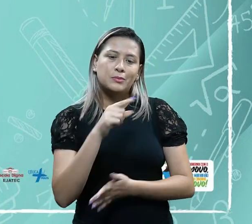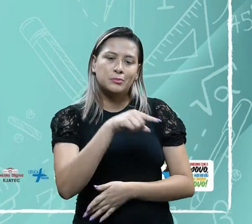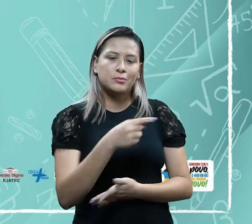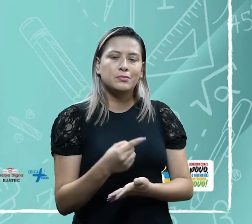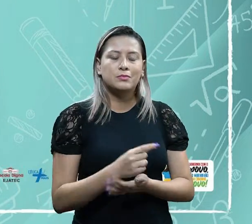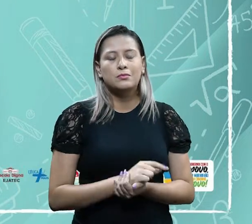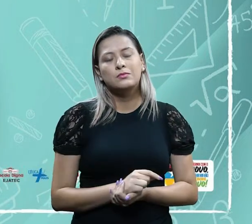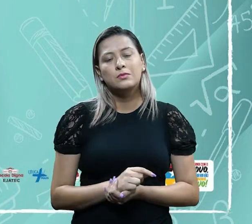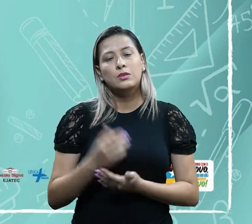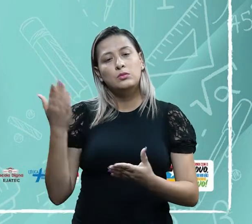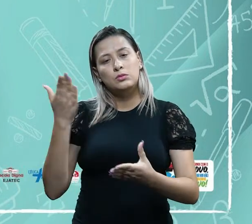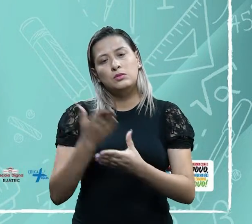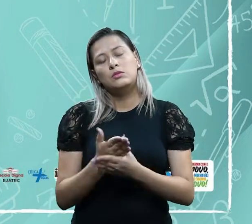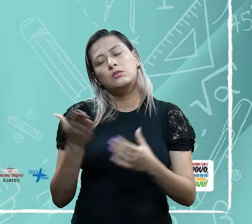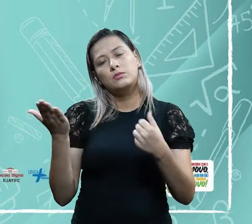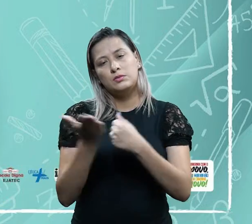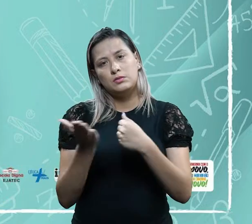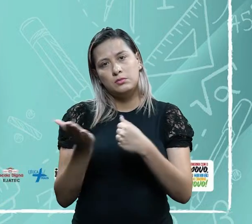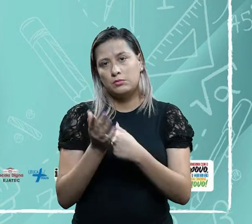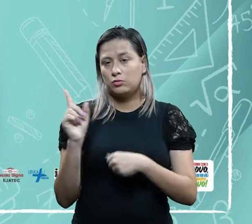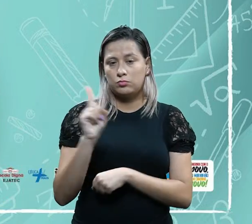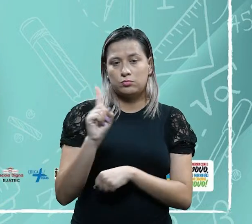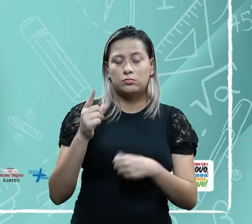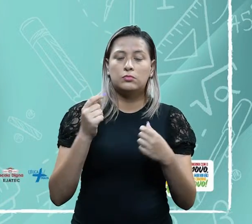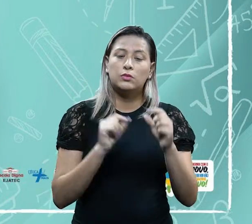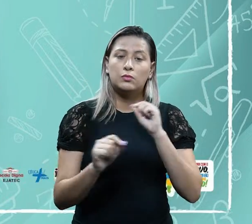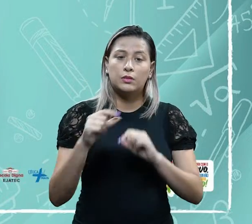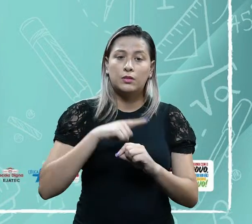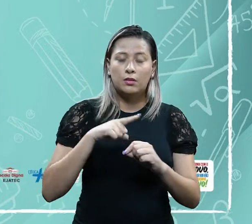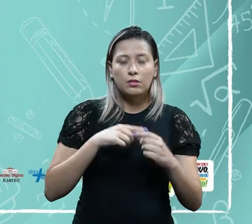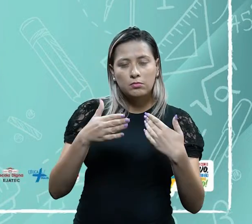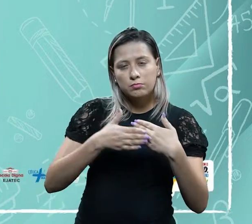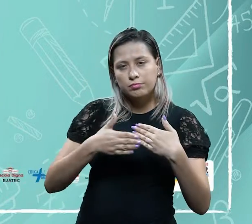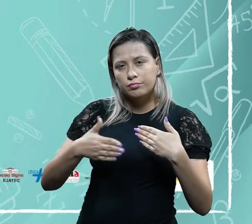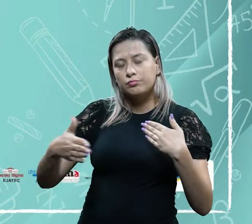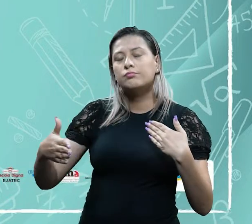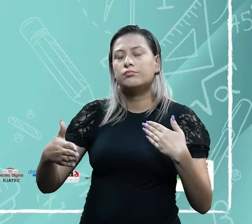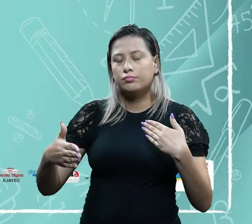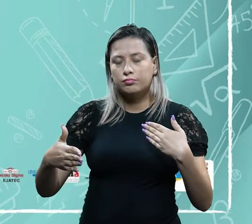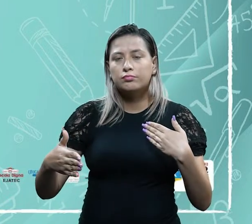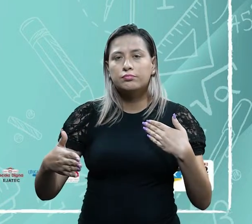nos arquivos intermediários. Como eu falei para vocês, existe um prazo